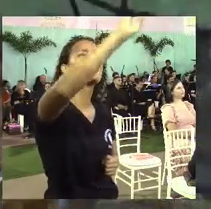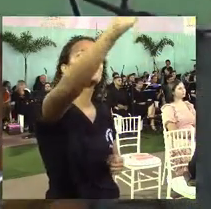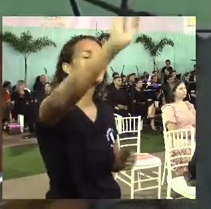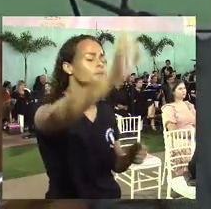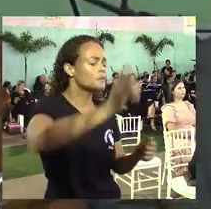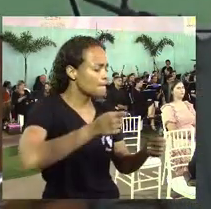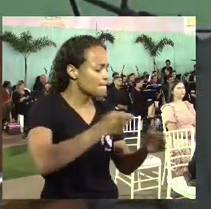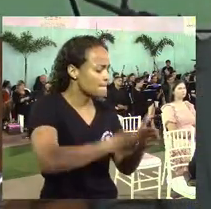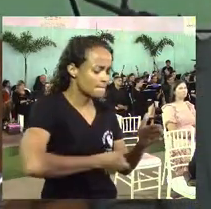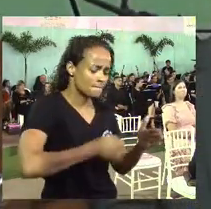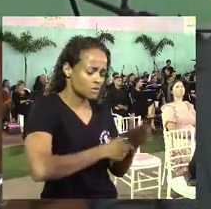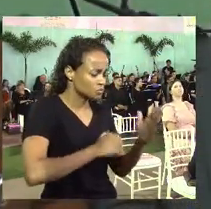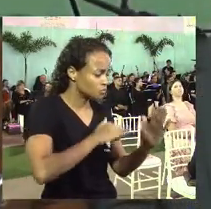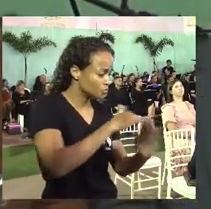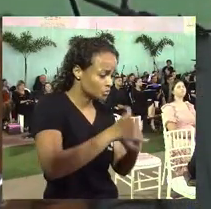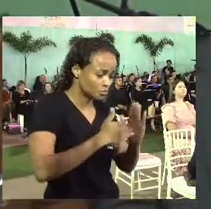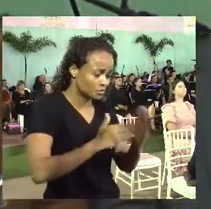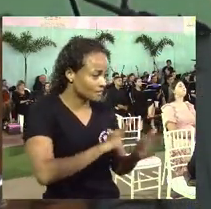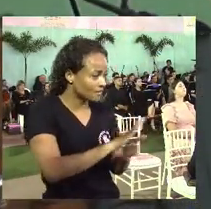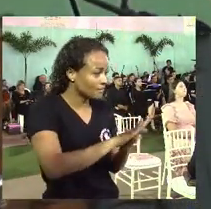pode curar